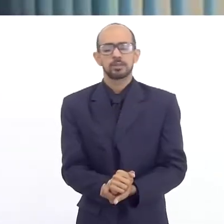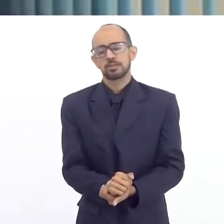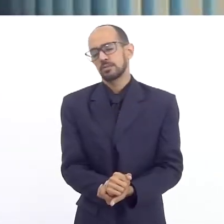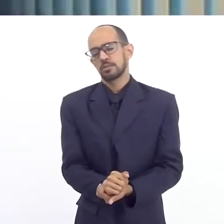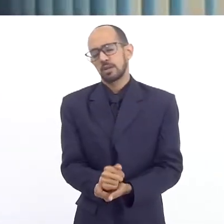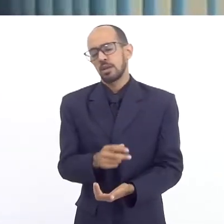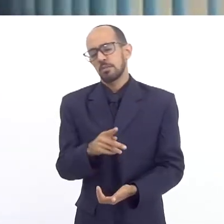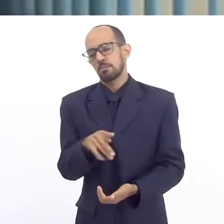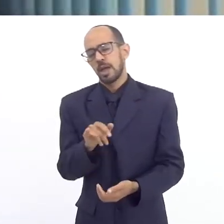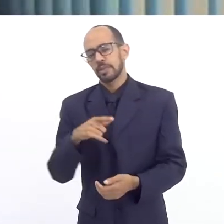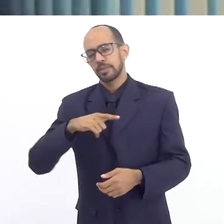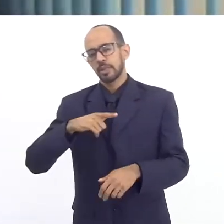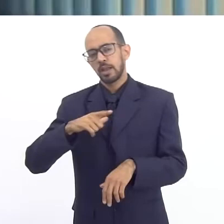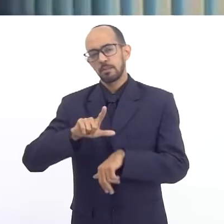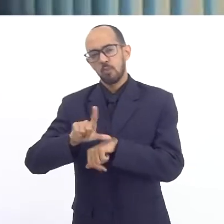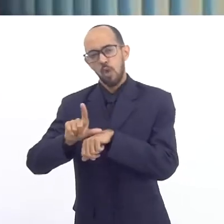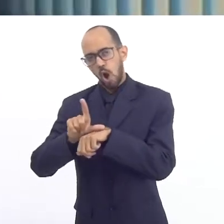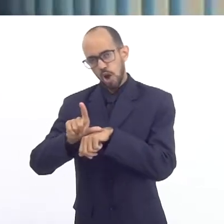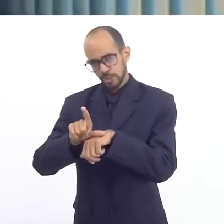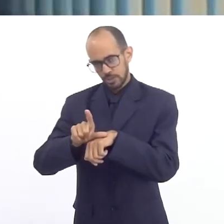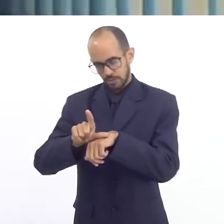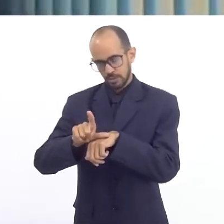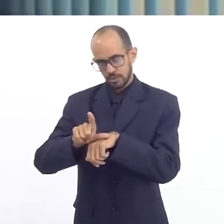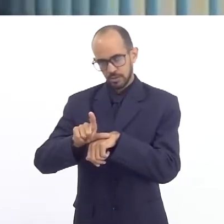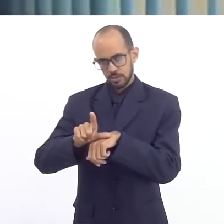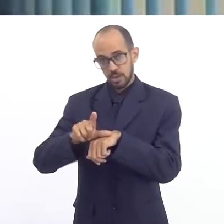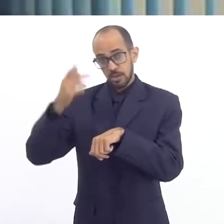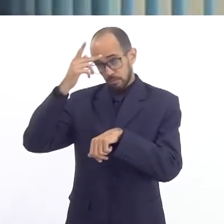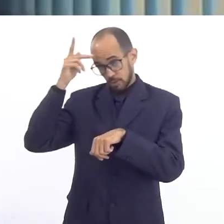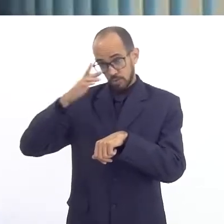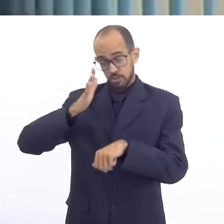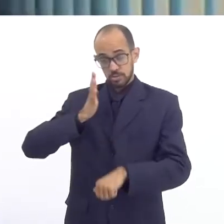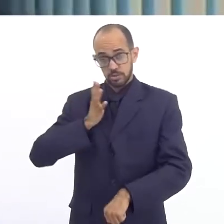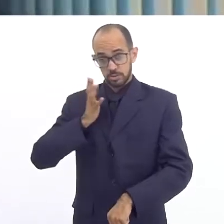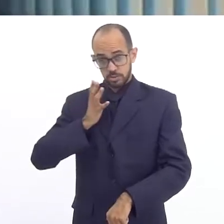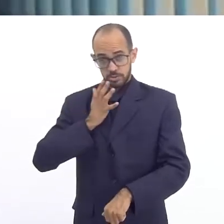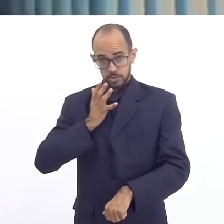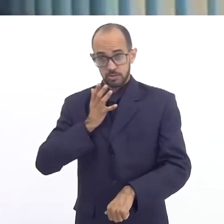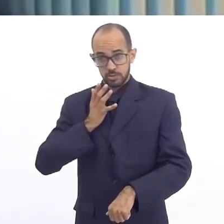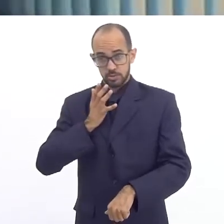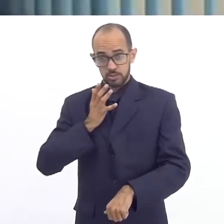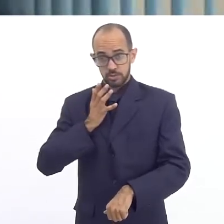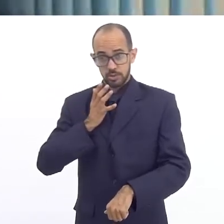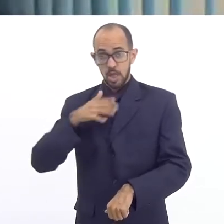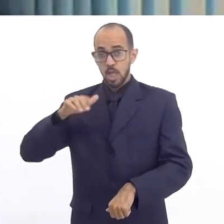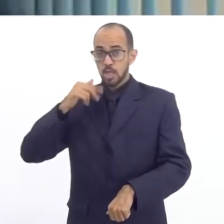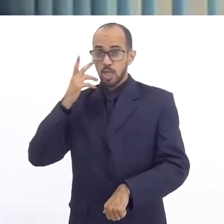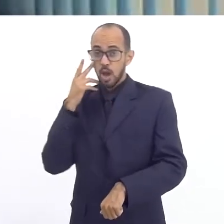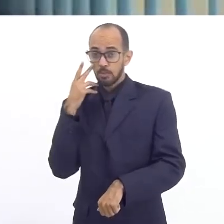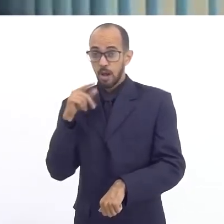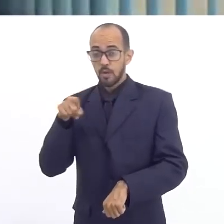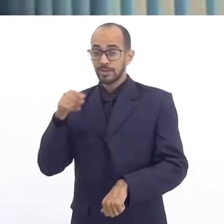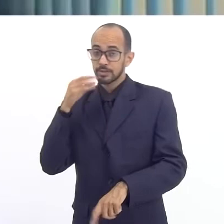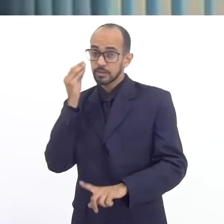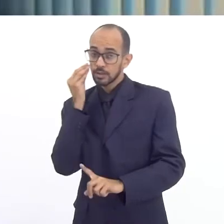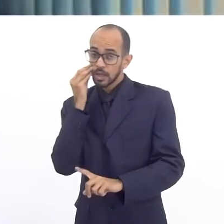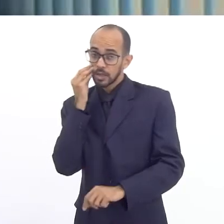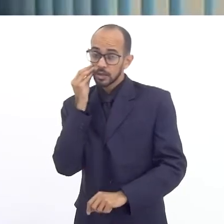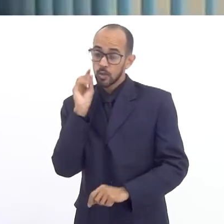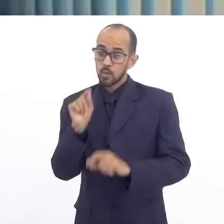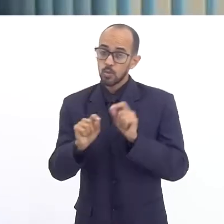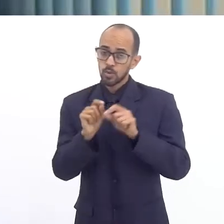tem uma rede de lojas, pessoas de mais alto poder aquisitivo, elas, em